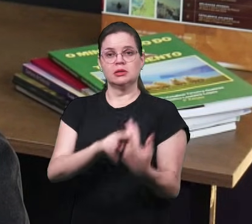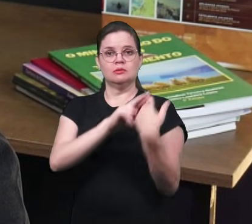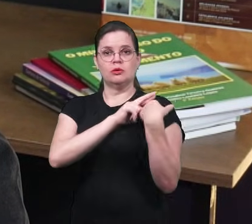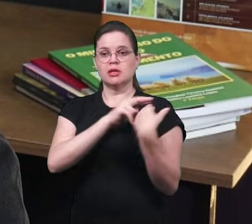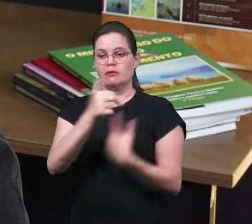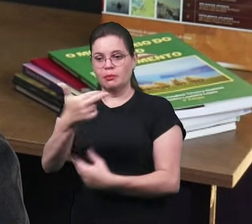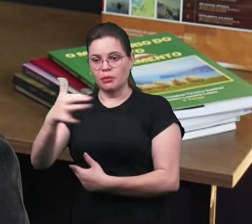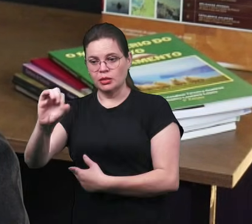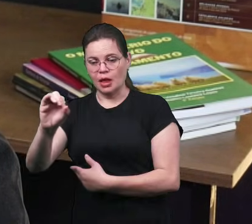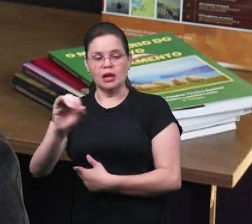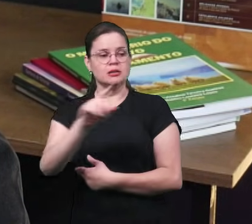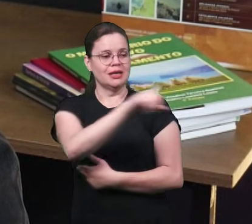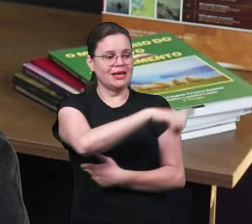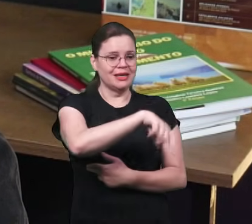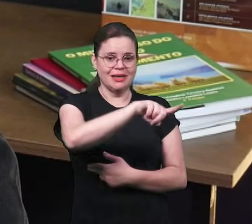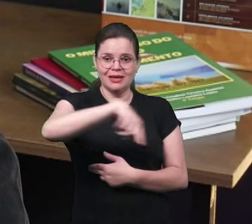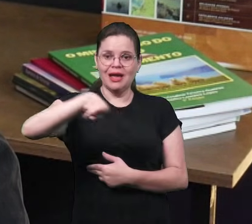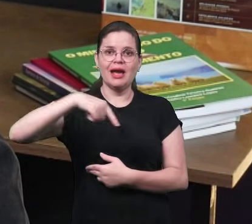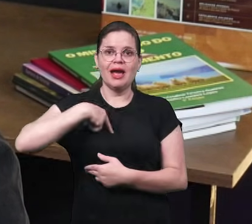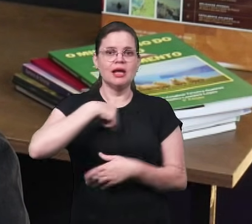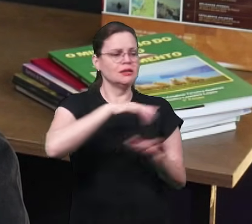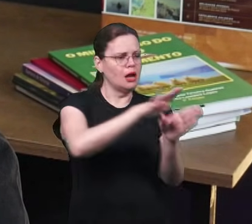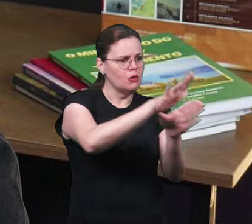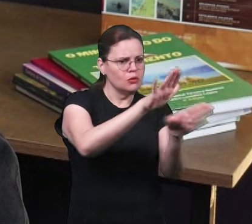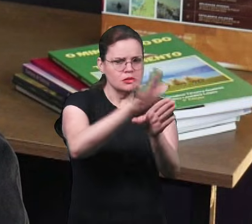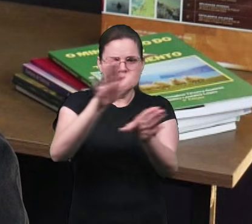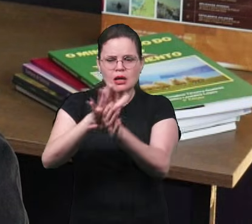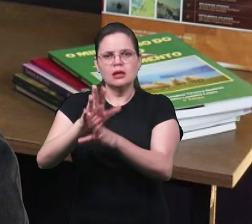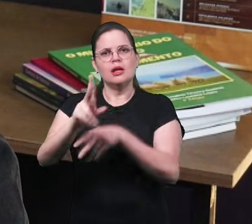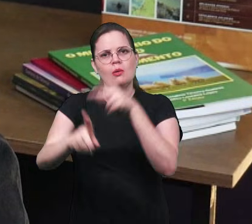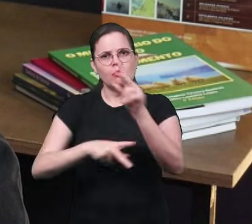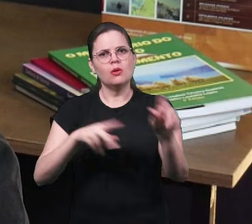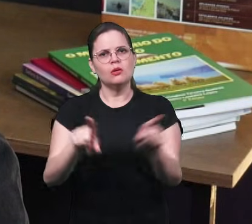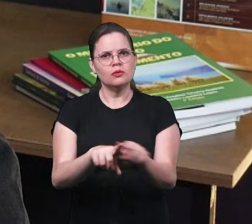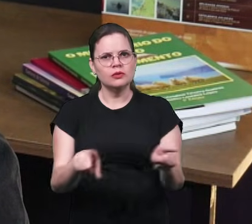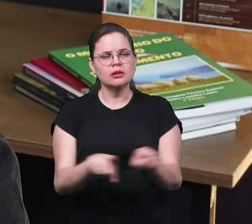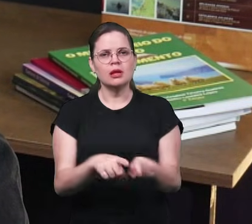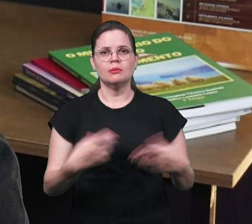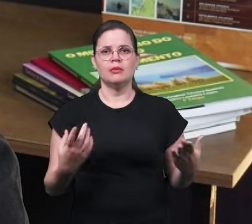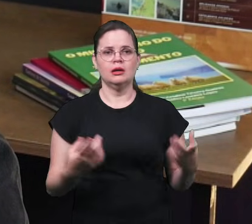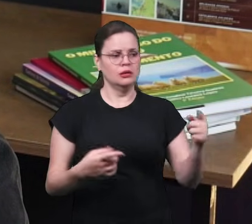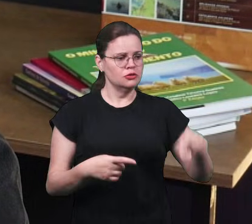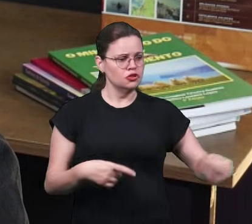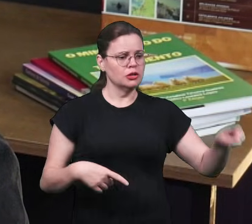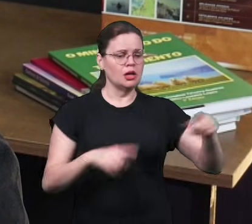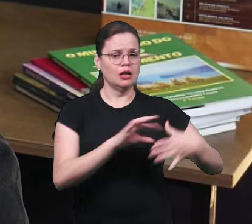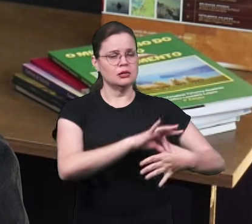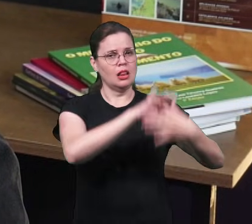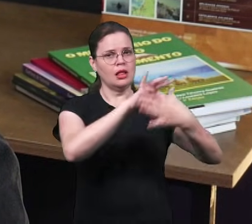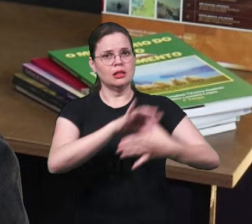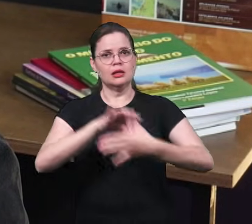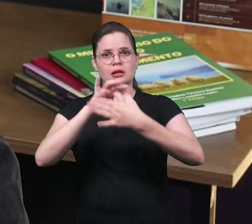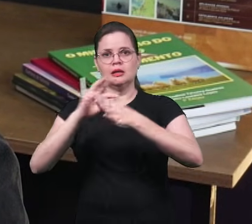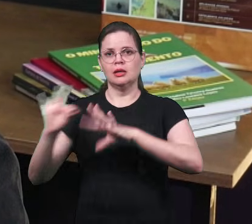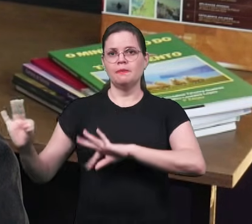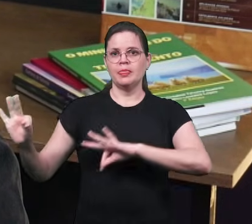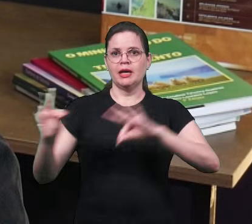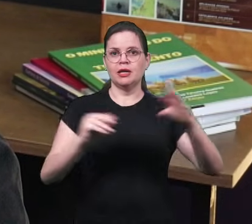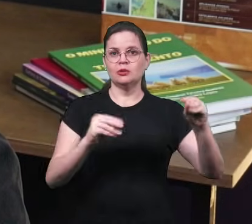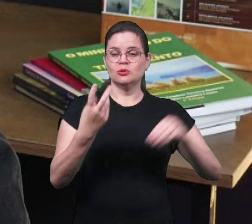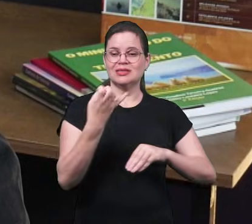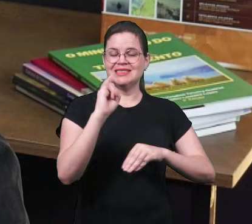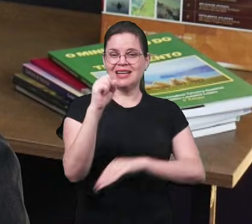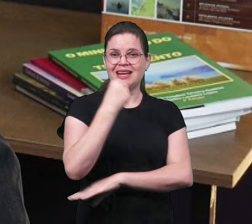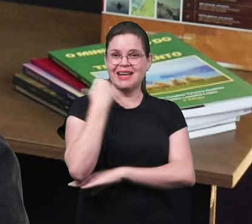que julguem o povo todo o tempo, e que seja que a todo negócio grave tragam a